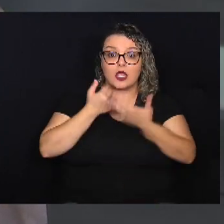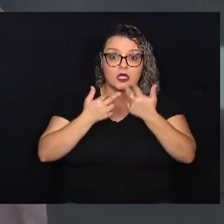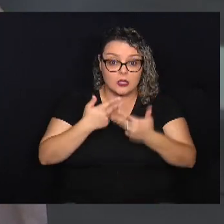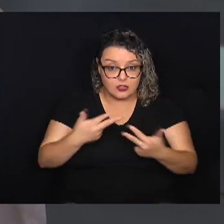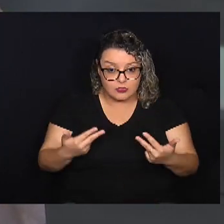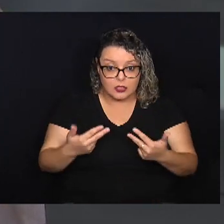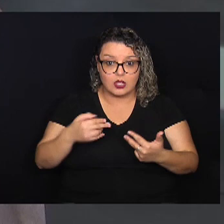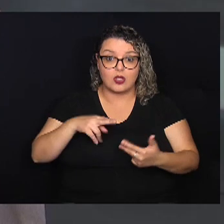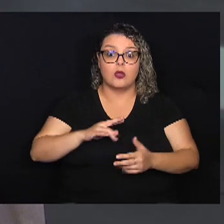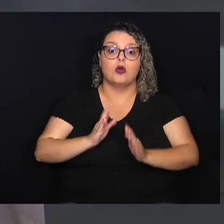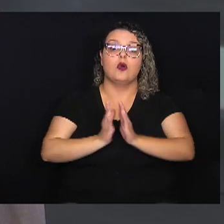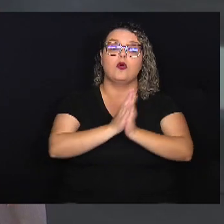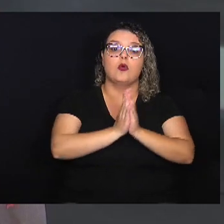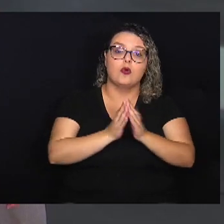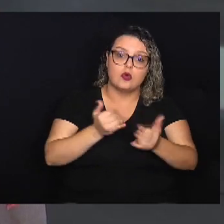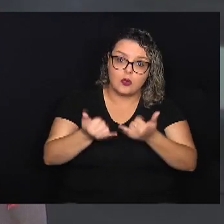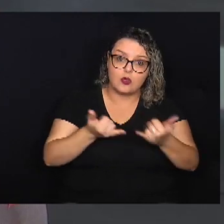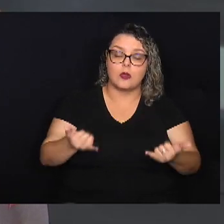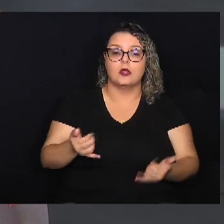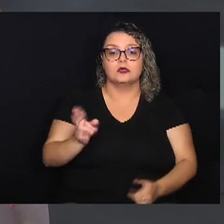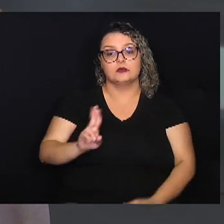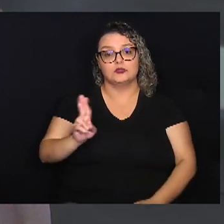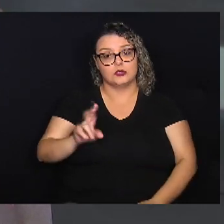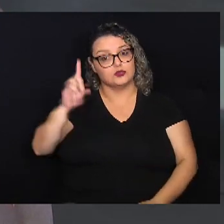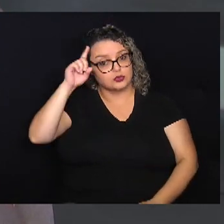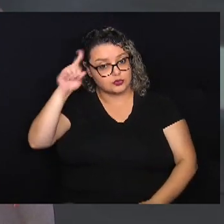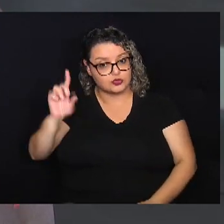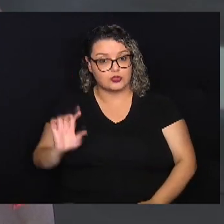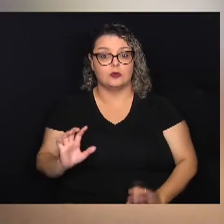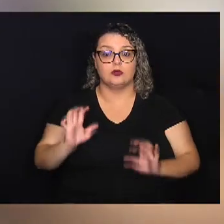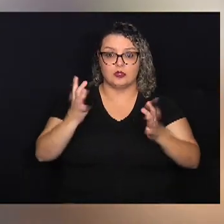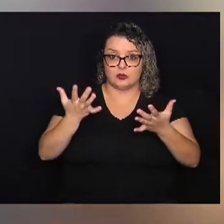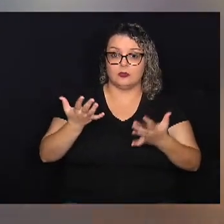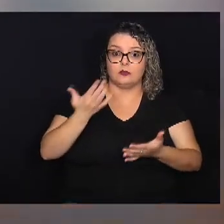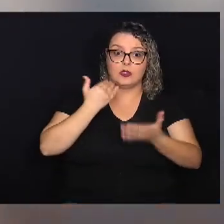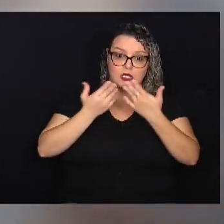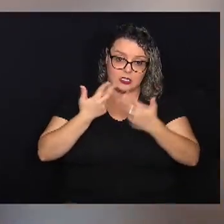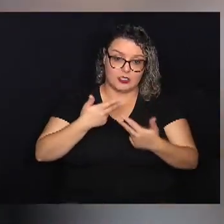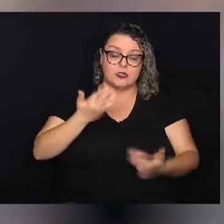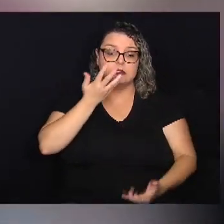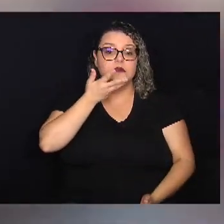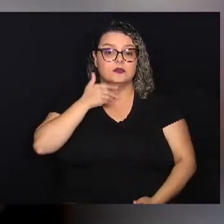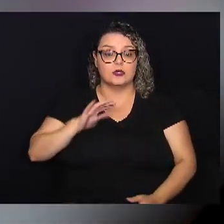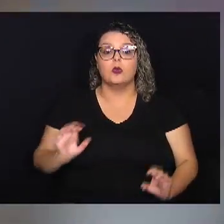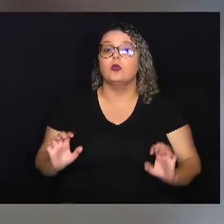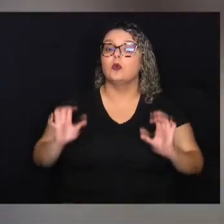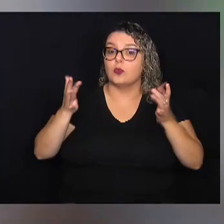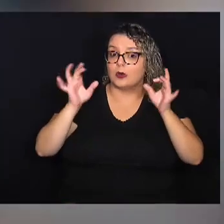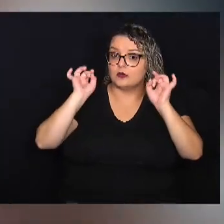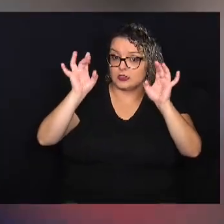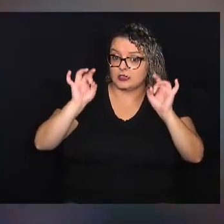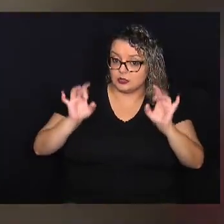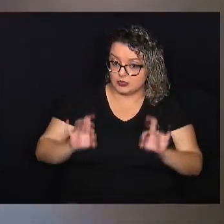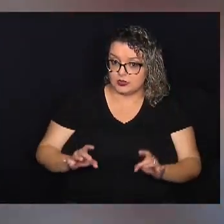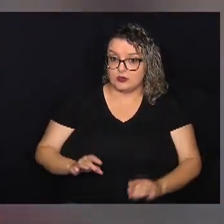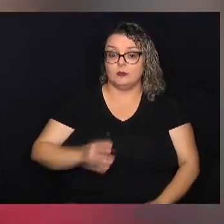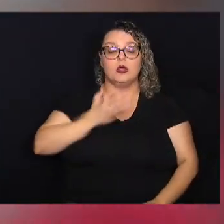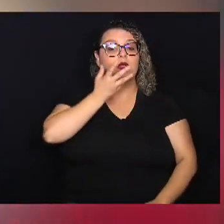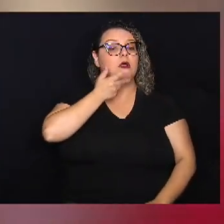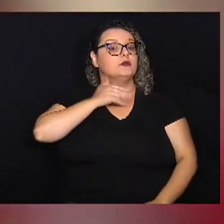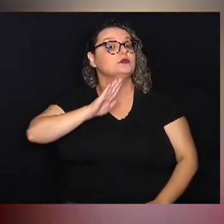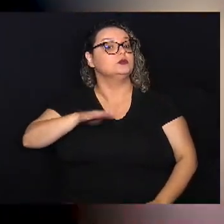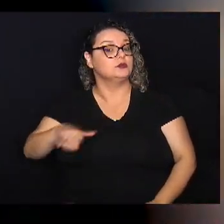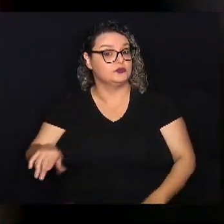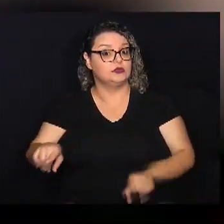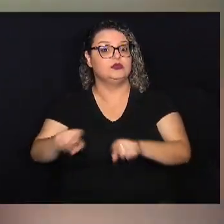serão consumidos no dia da festa, alimentos para as crianças. O evento, que será especial para a garotada, também